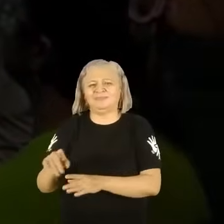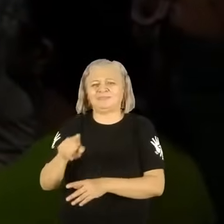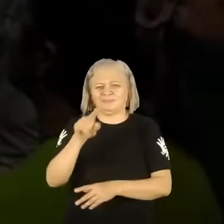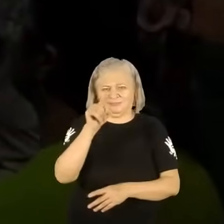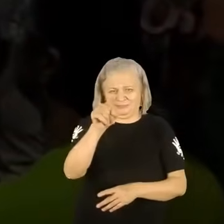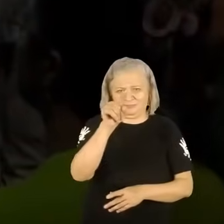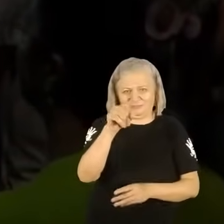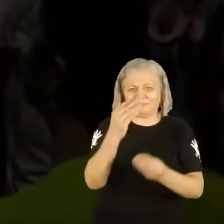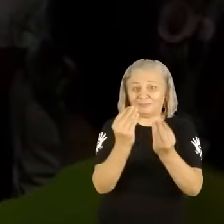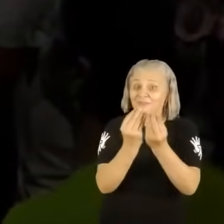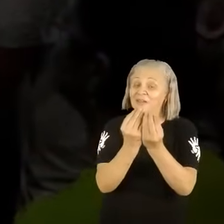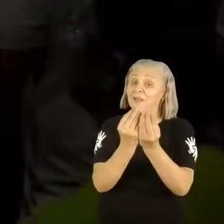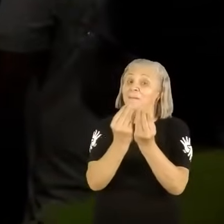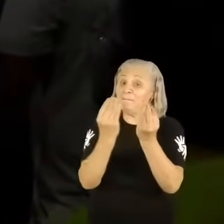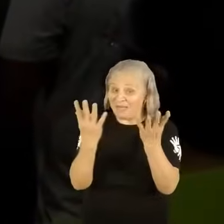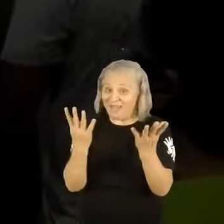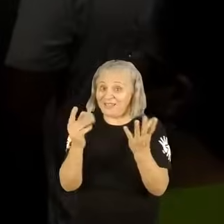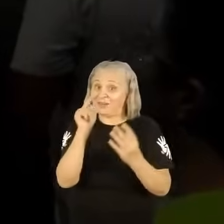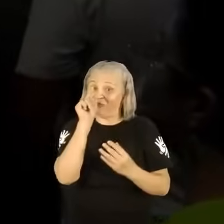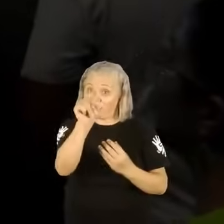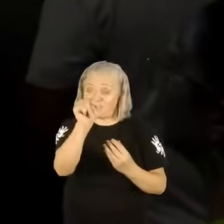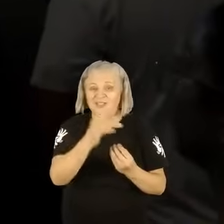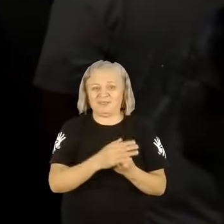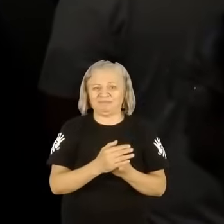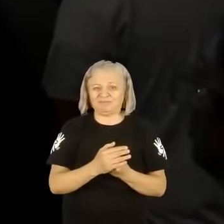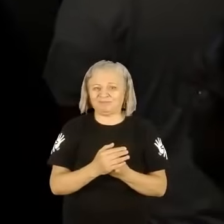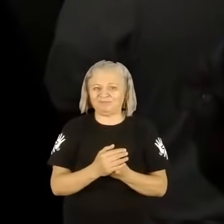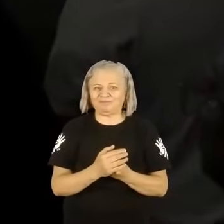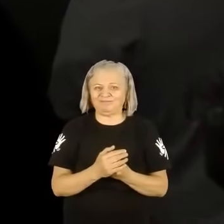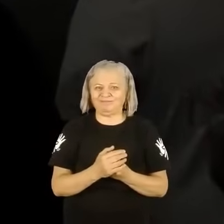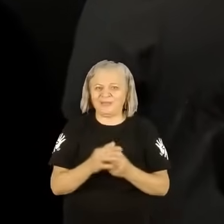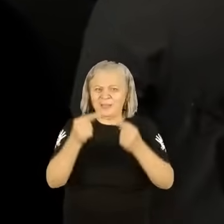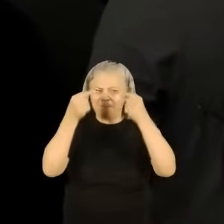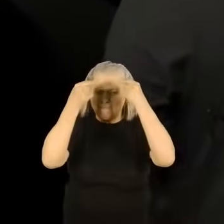o teu milagre vai ser algo consciente para você.